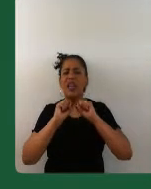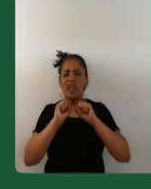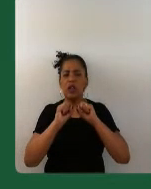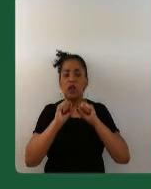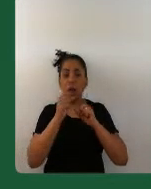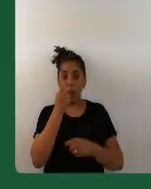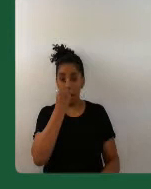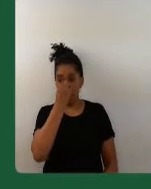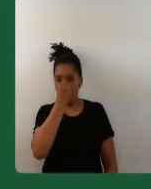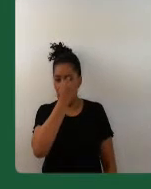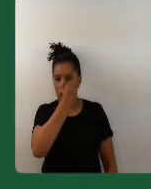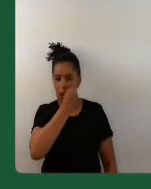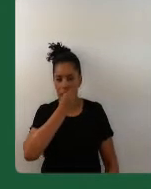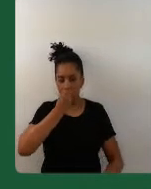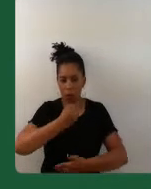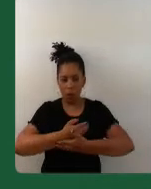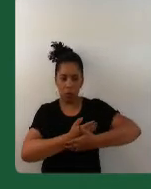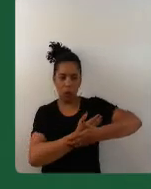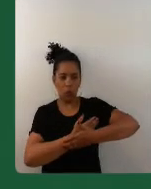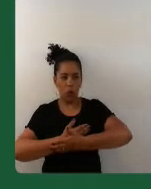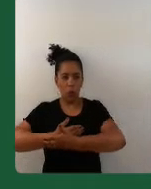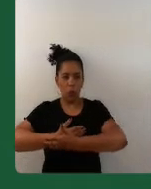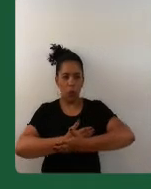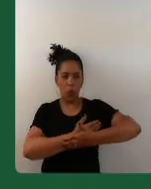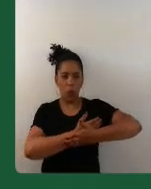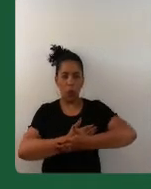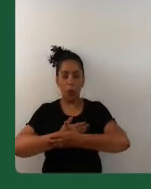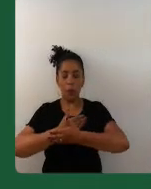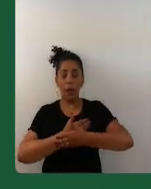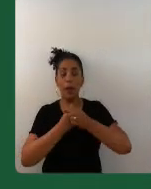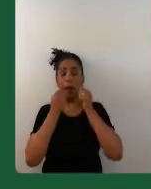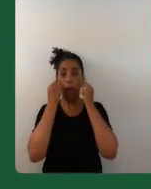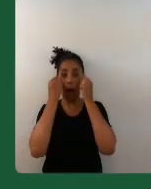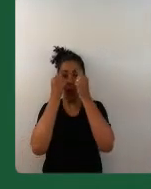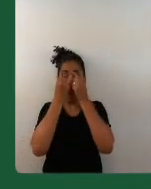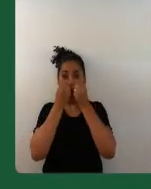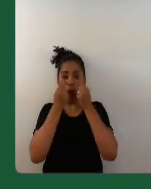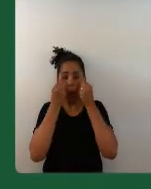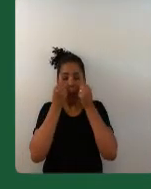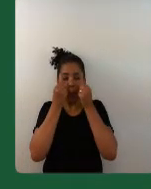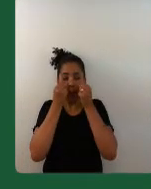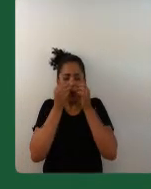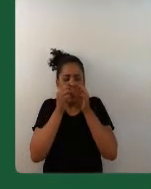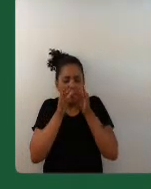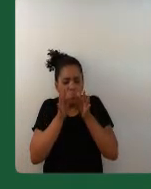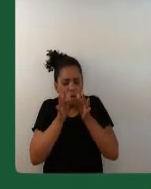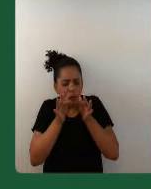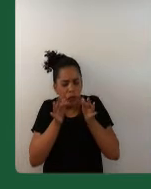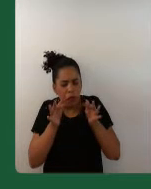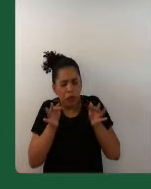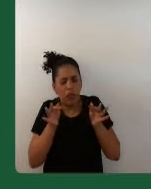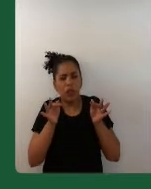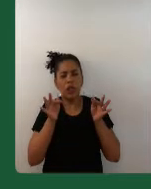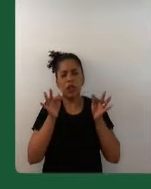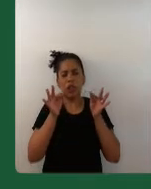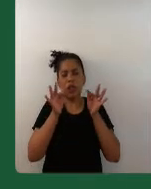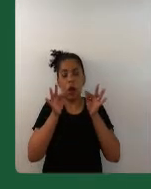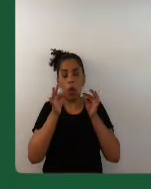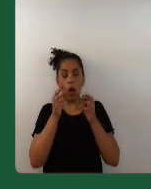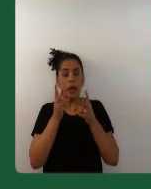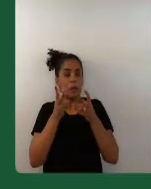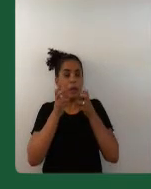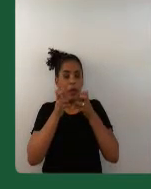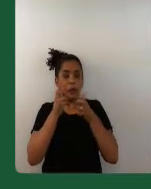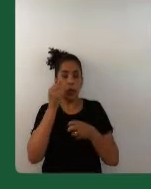bebê, podendo ver na tomografia central, a órbita ela é tão rasa, que o olho, a hora que